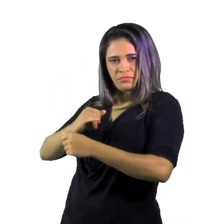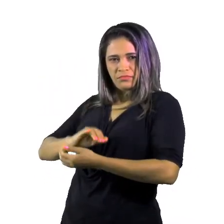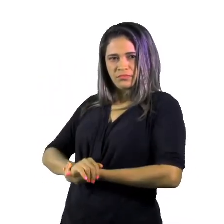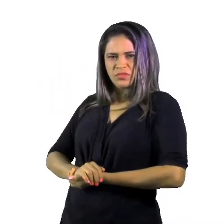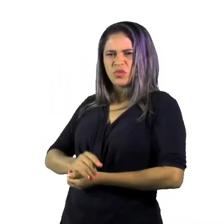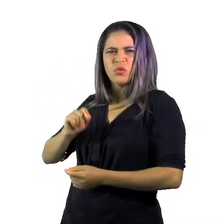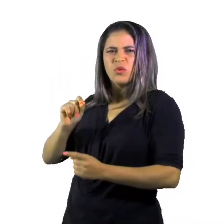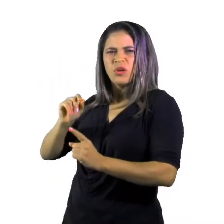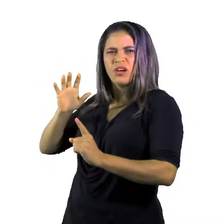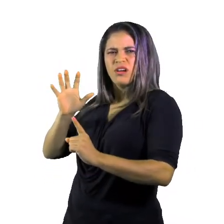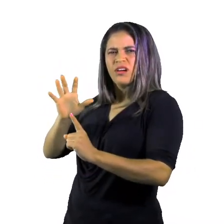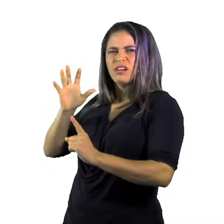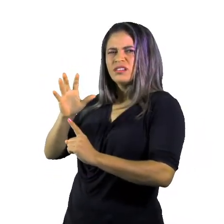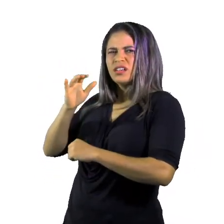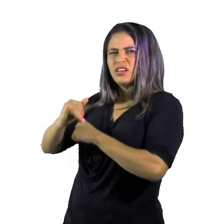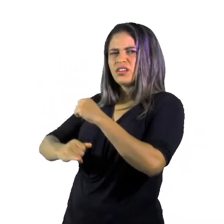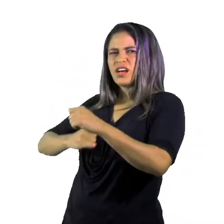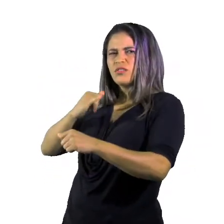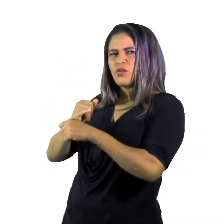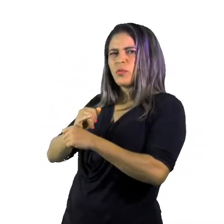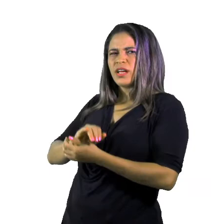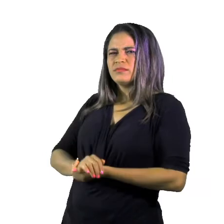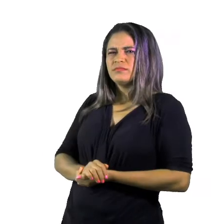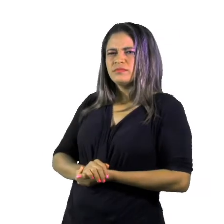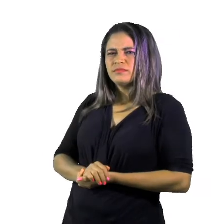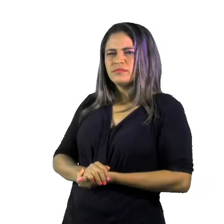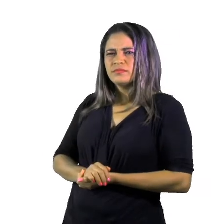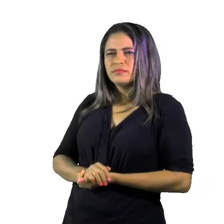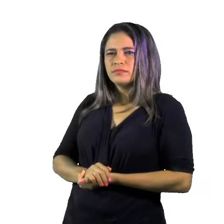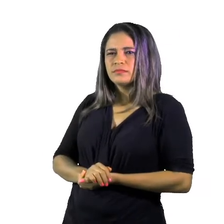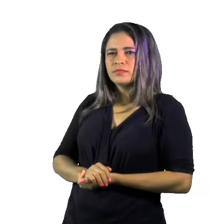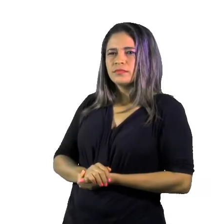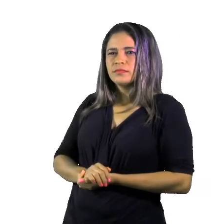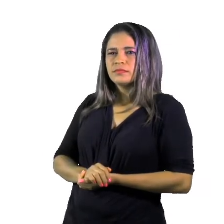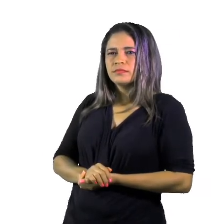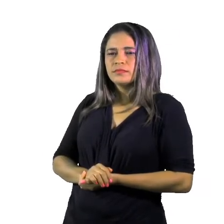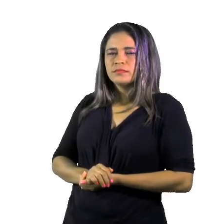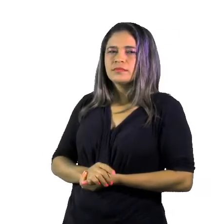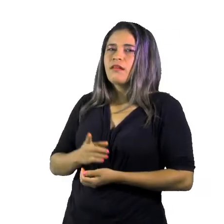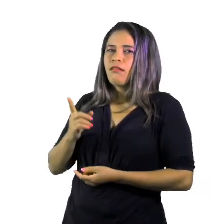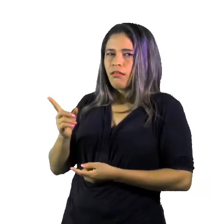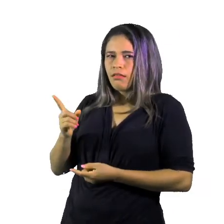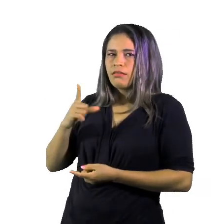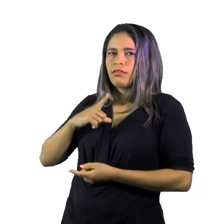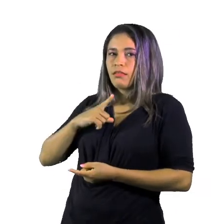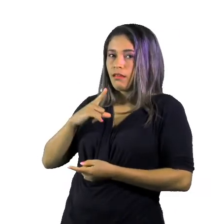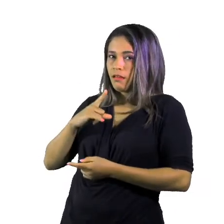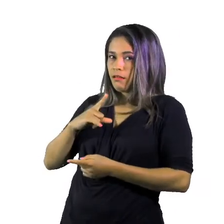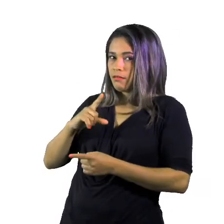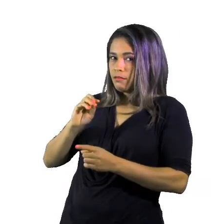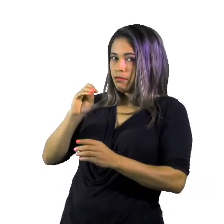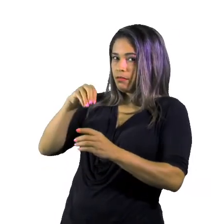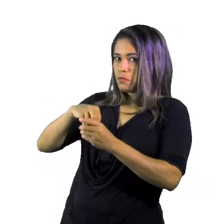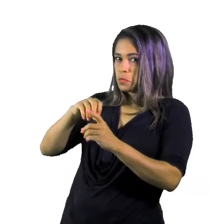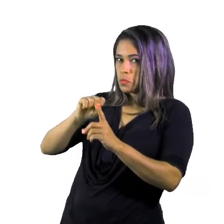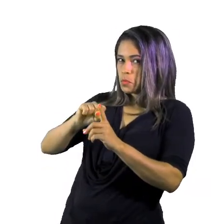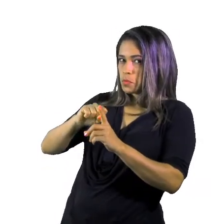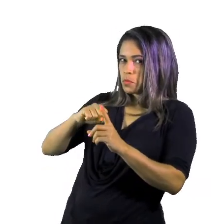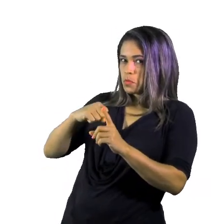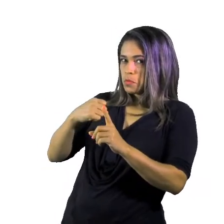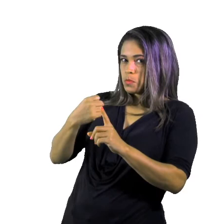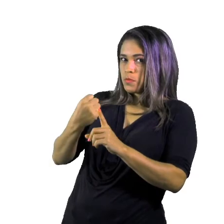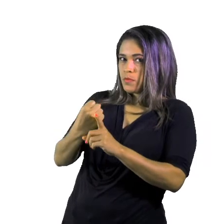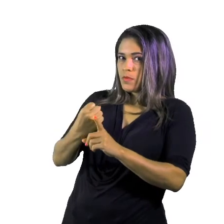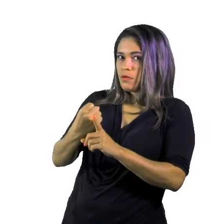influência digital? Influência digital é uma forma de marketing nas redes sociais, oferecida por pessoas,